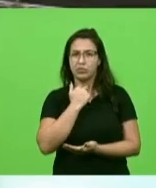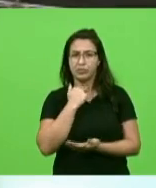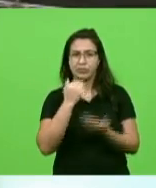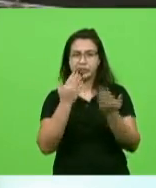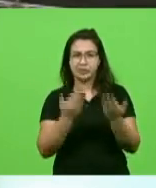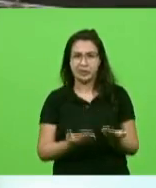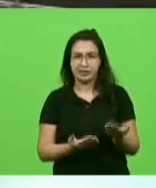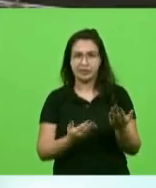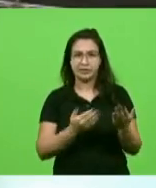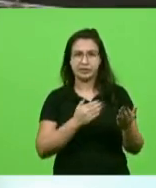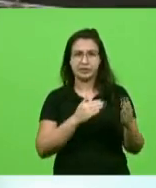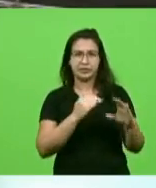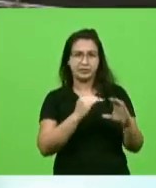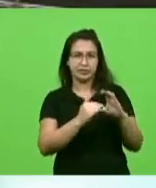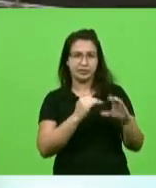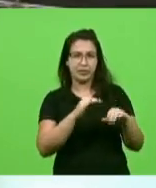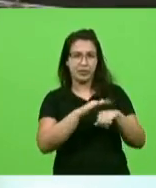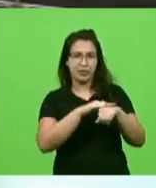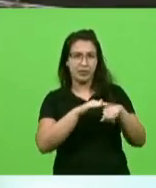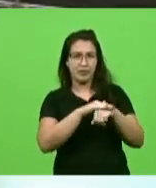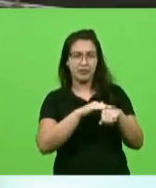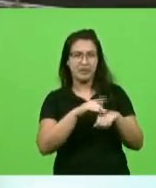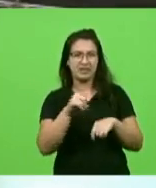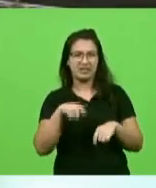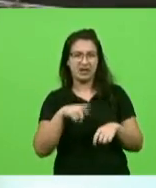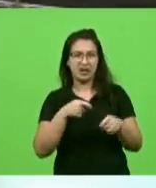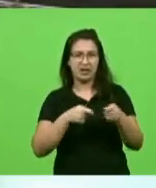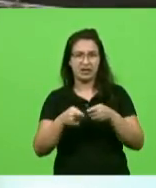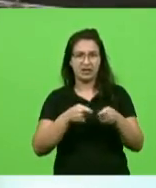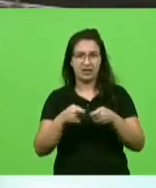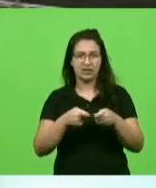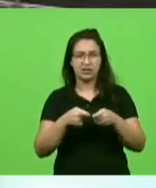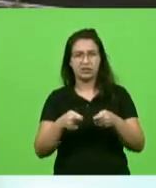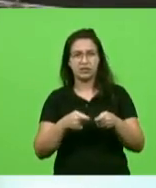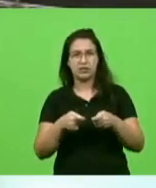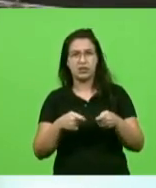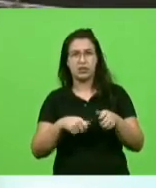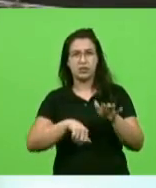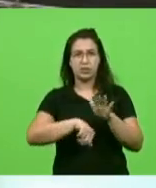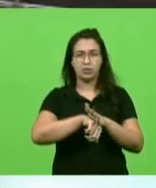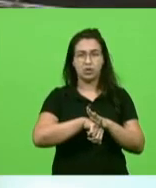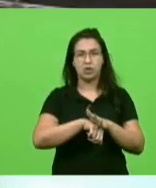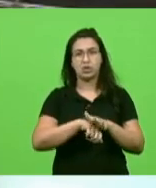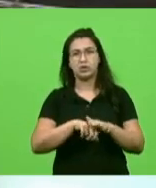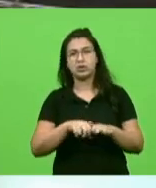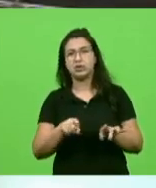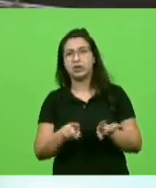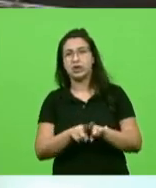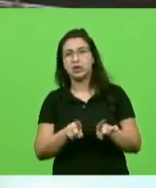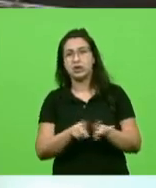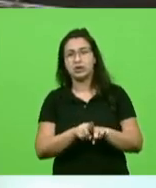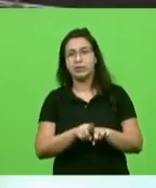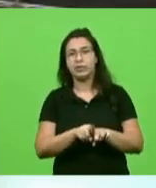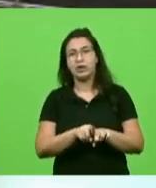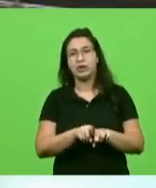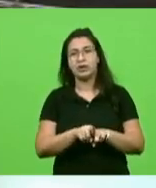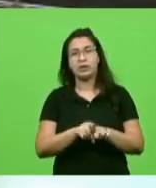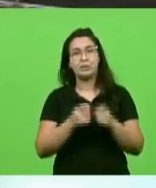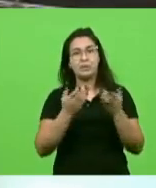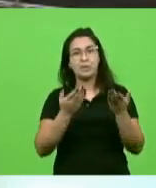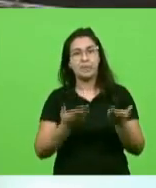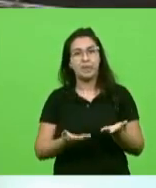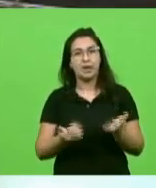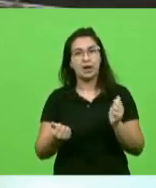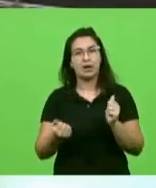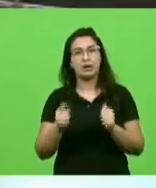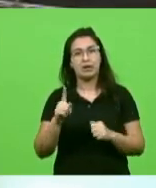diálogos tratam de eventual negociação ilícita e muito menos de que sejam entabuladas